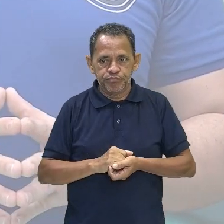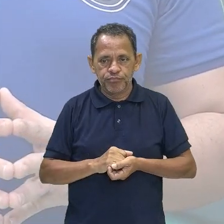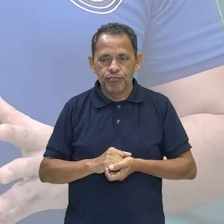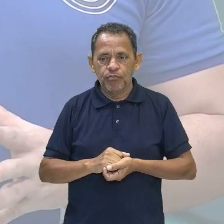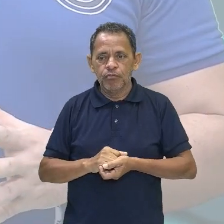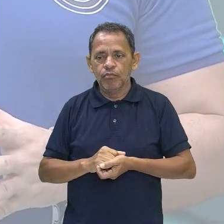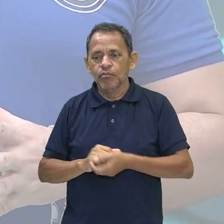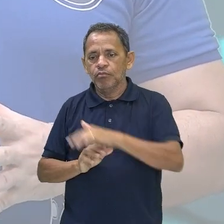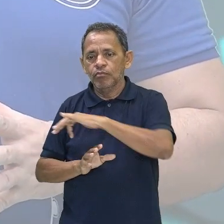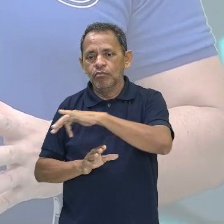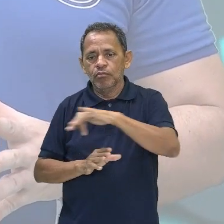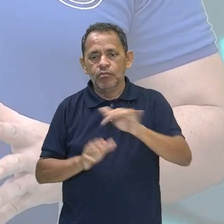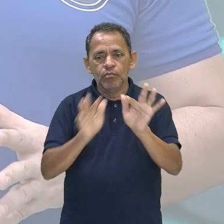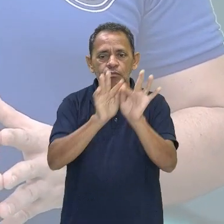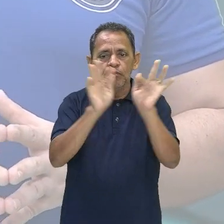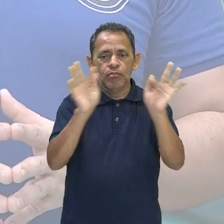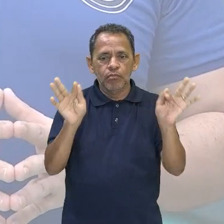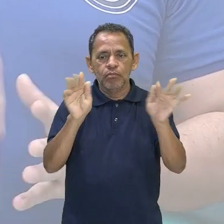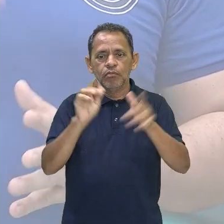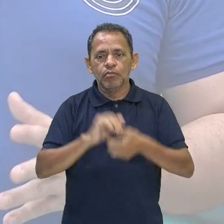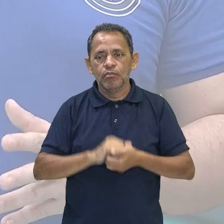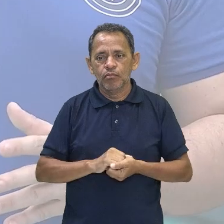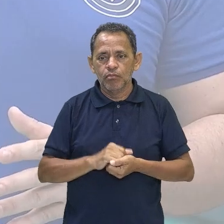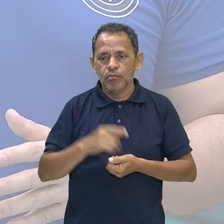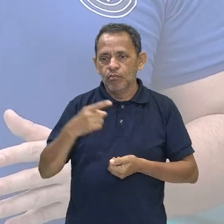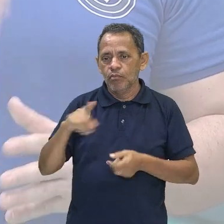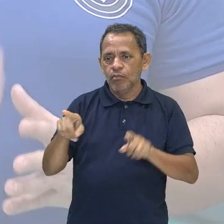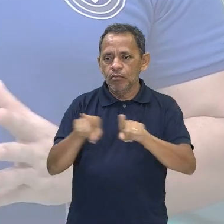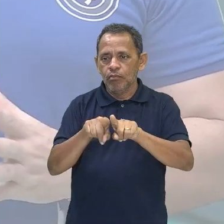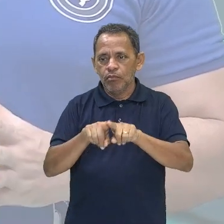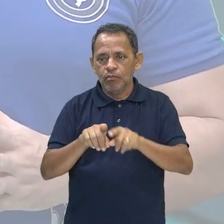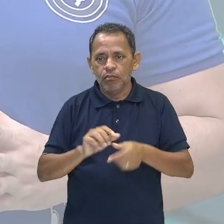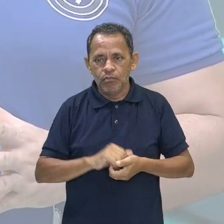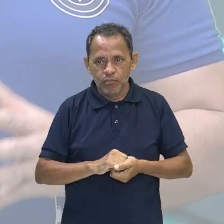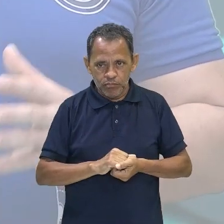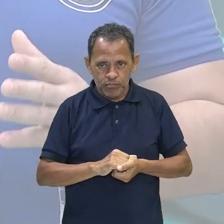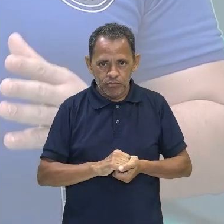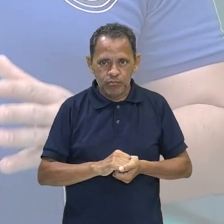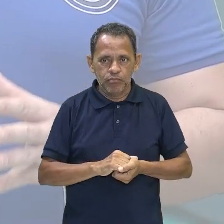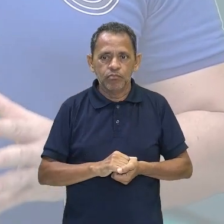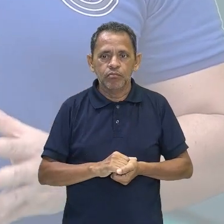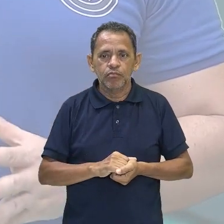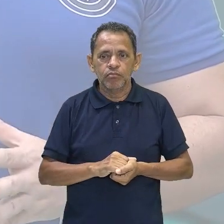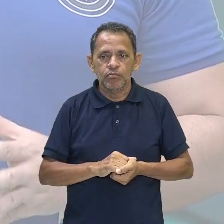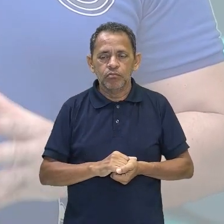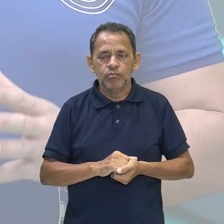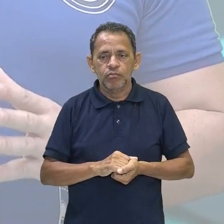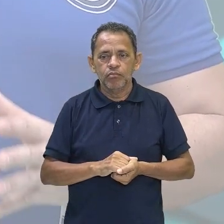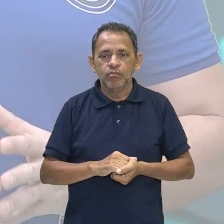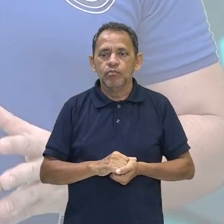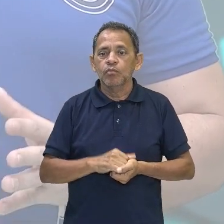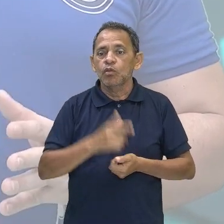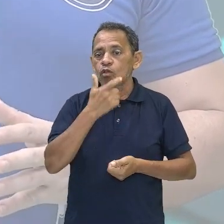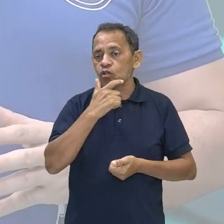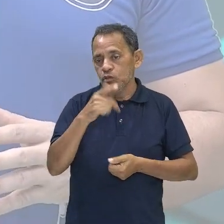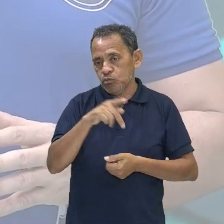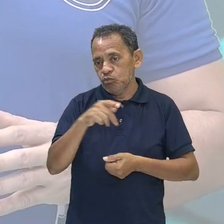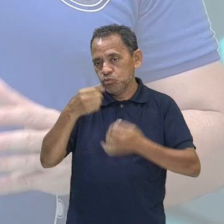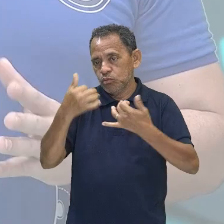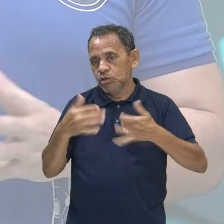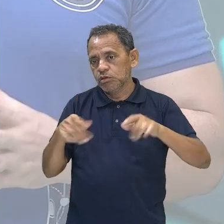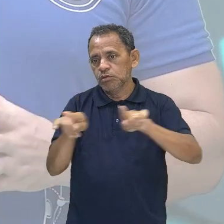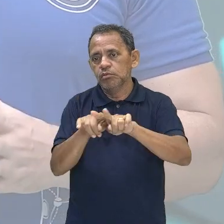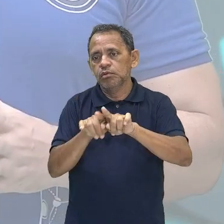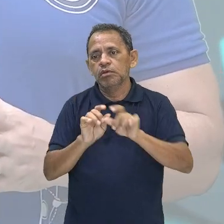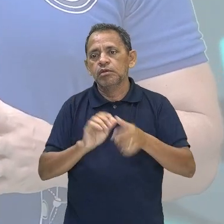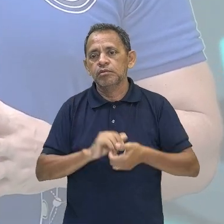Are Potira and Solomon eating chocolate? Are Potira and Solomon